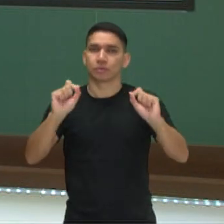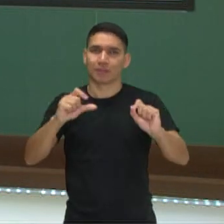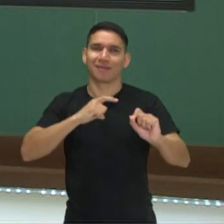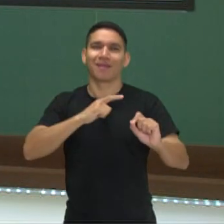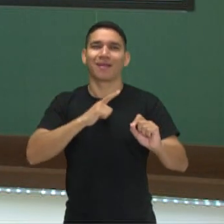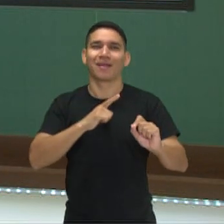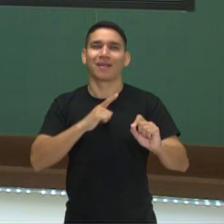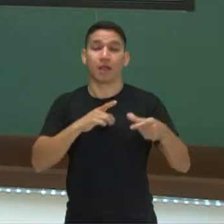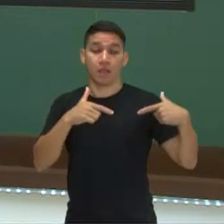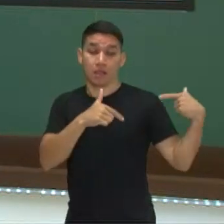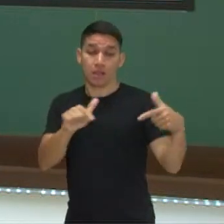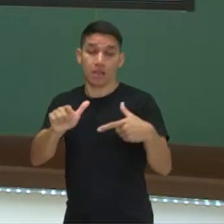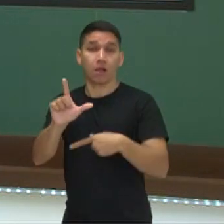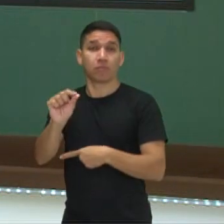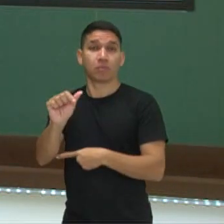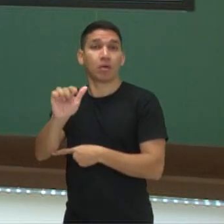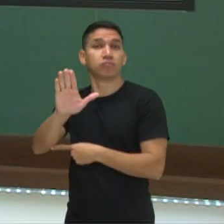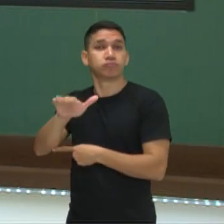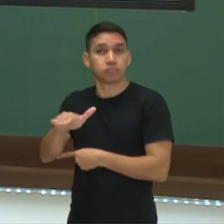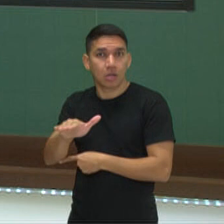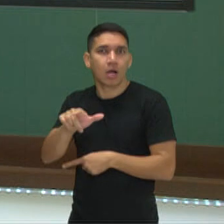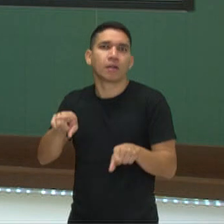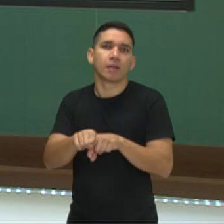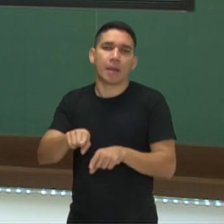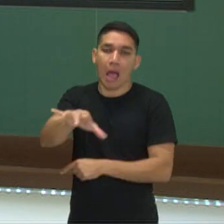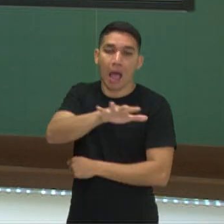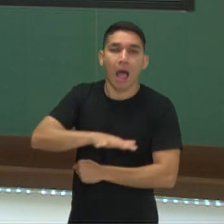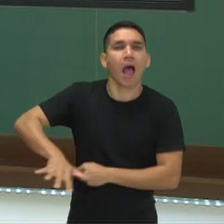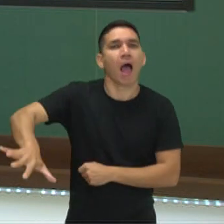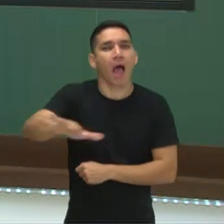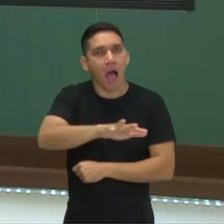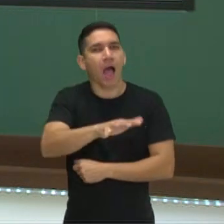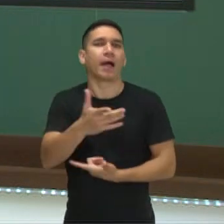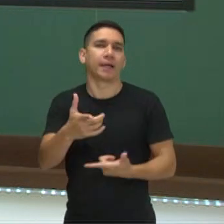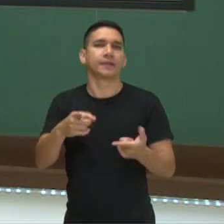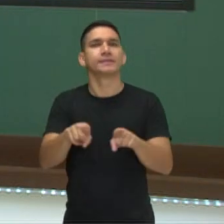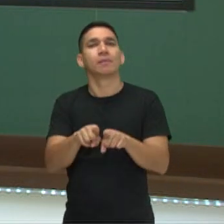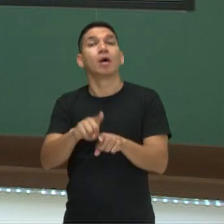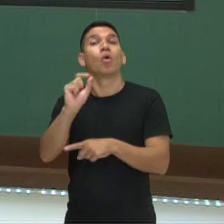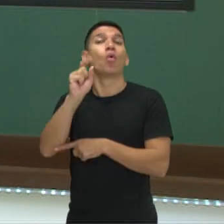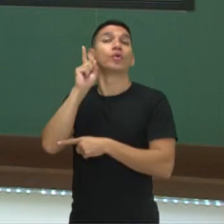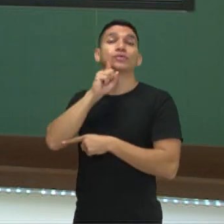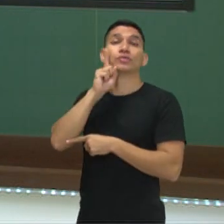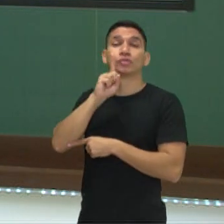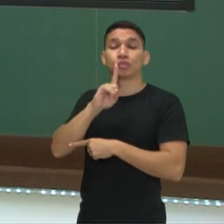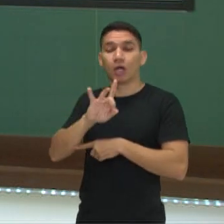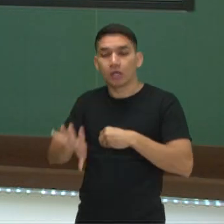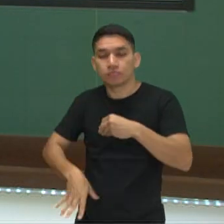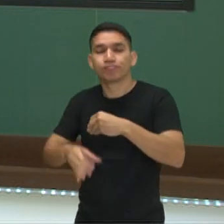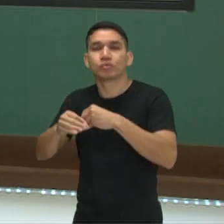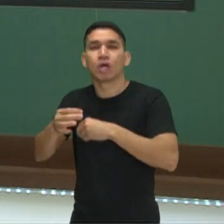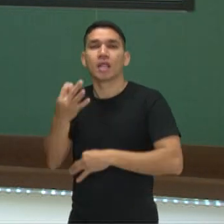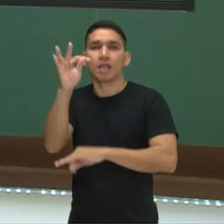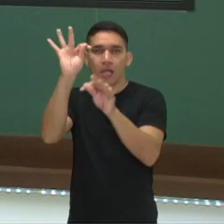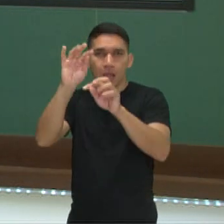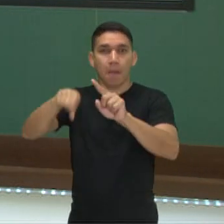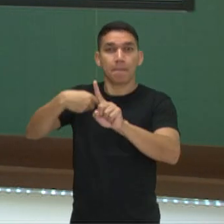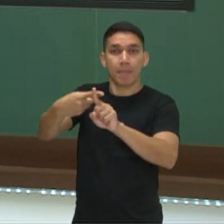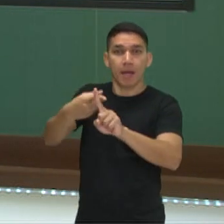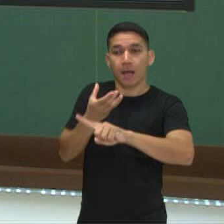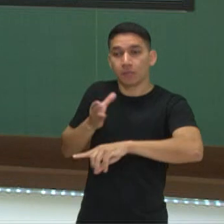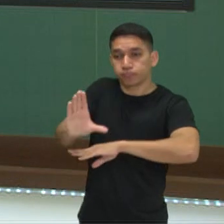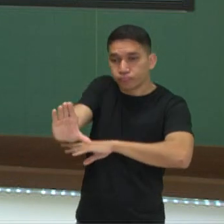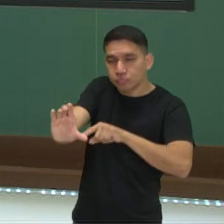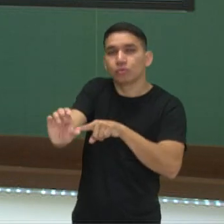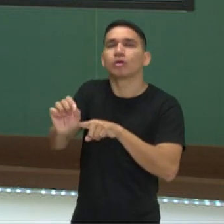mão de obra barata e o campo de trabalho ali, não é? E os Estados Unidos entra com a tecnologia, com o capital